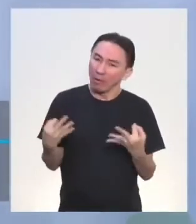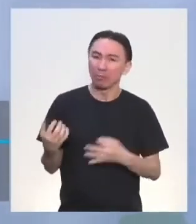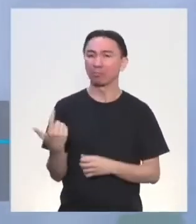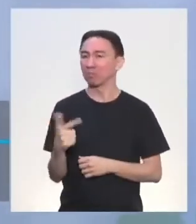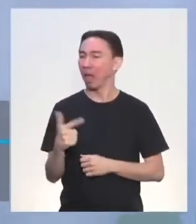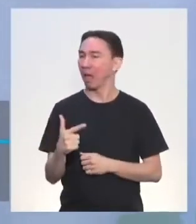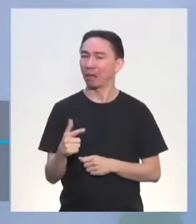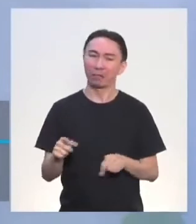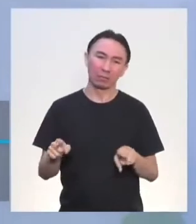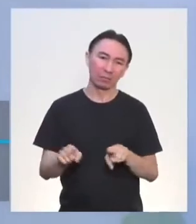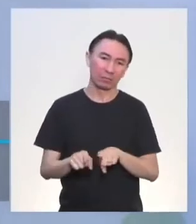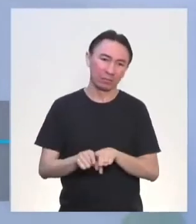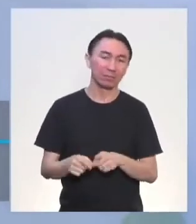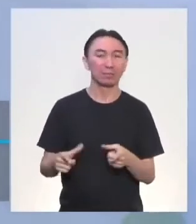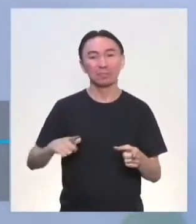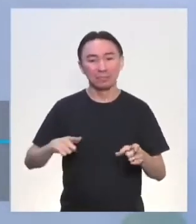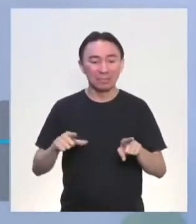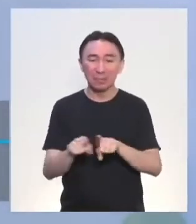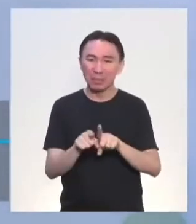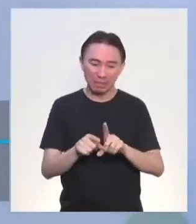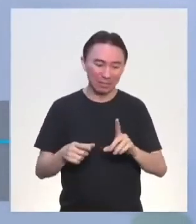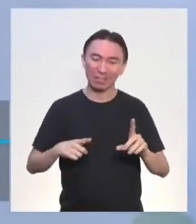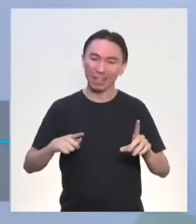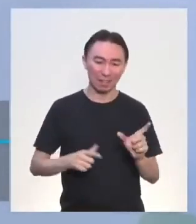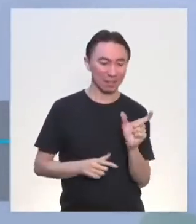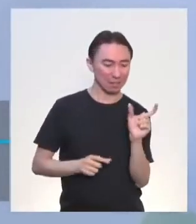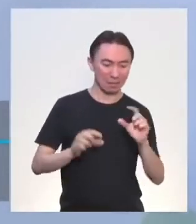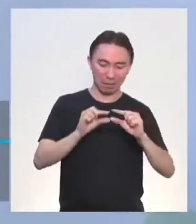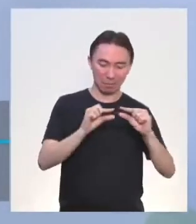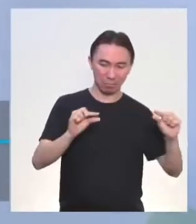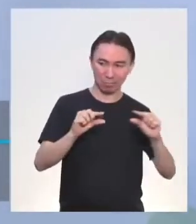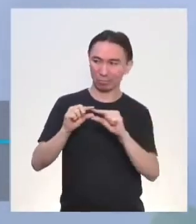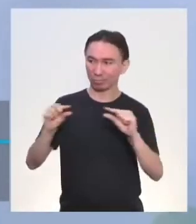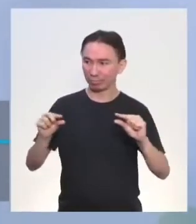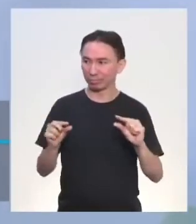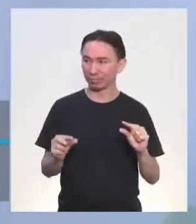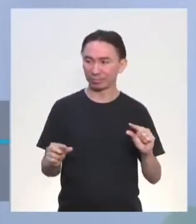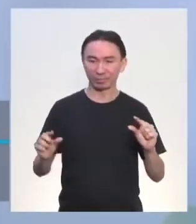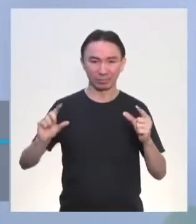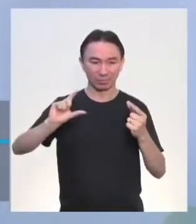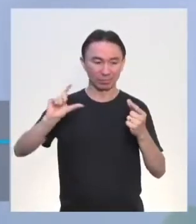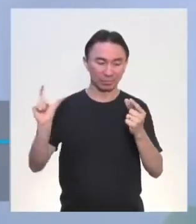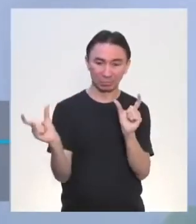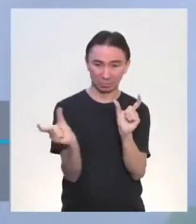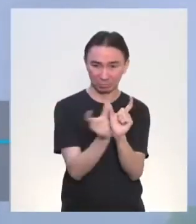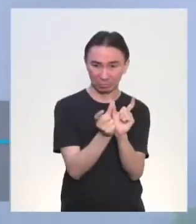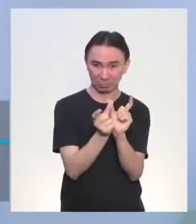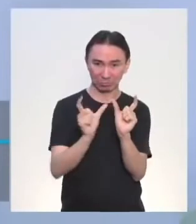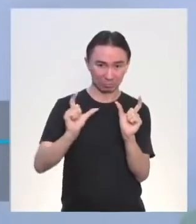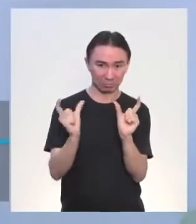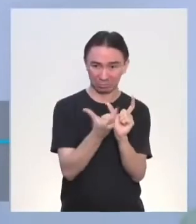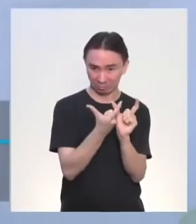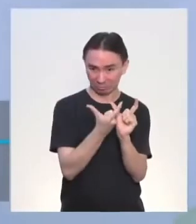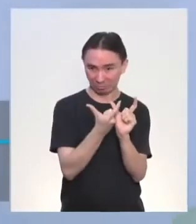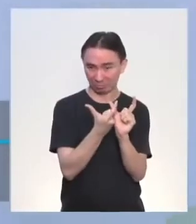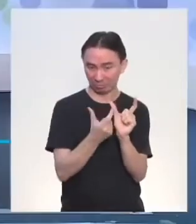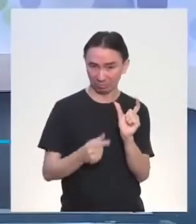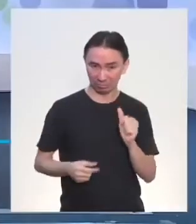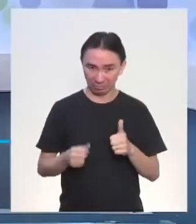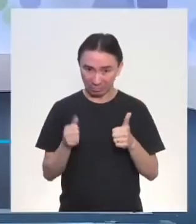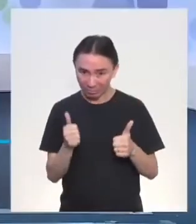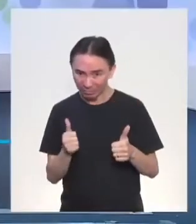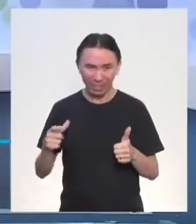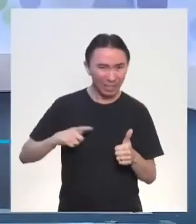né, num período composto, mas não é o caso agora. A gente vai primeiro entender um pouquinho por que pretérito. Tudo bem? Tem, Elaine,